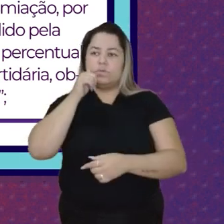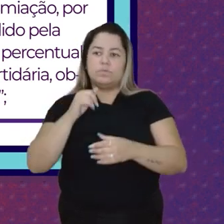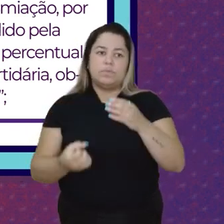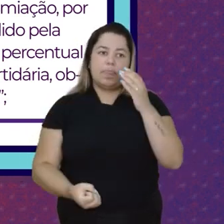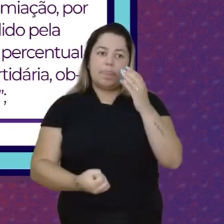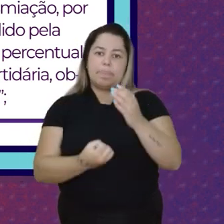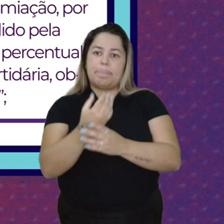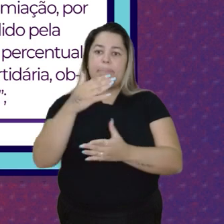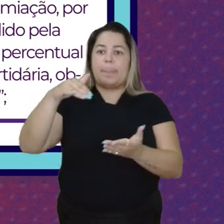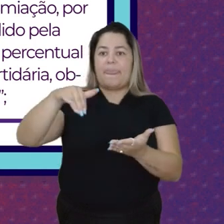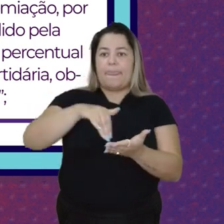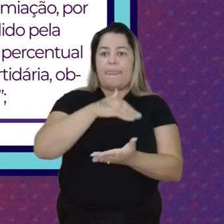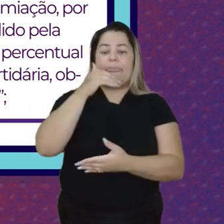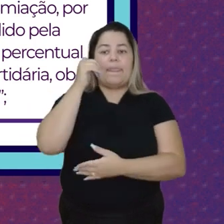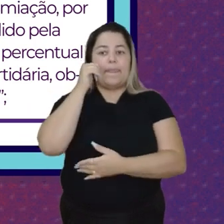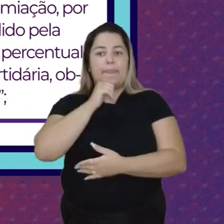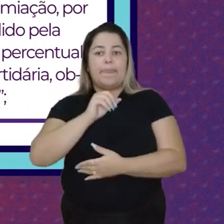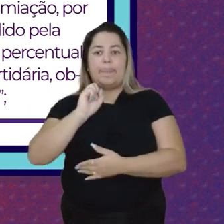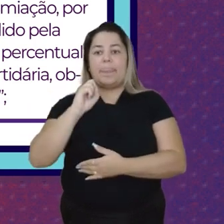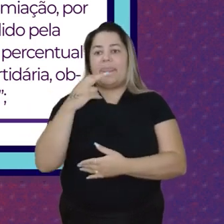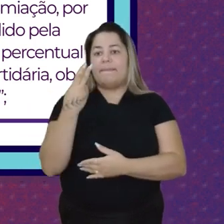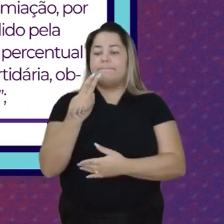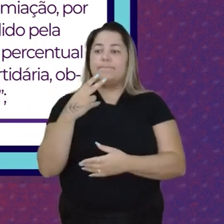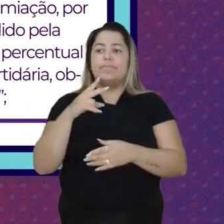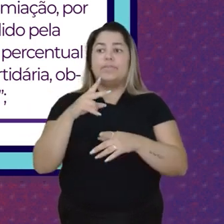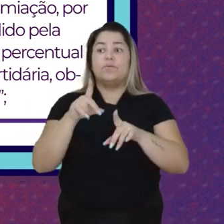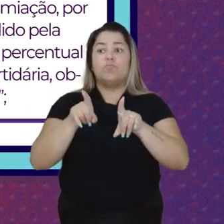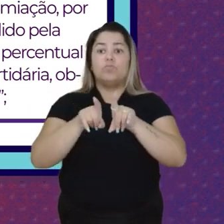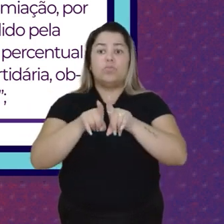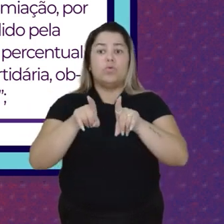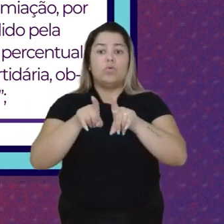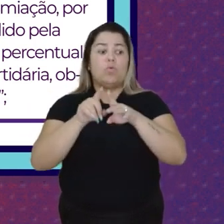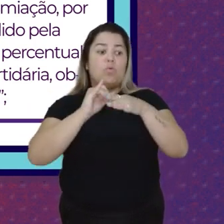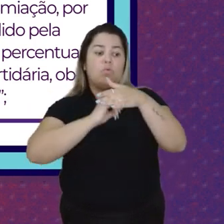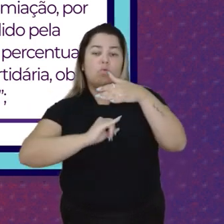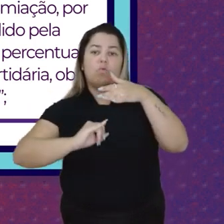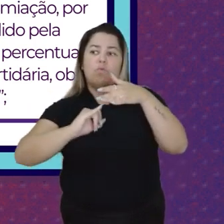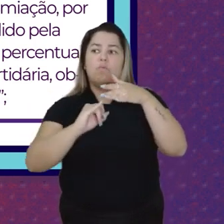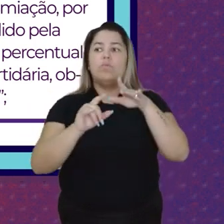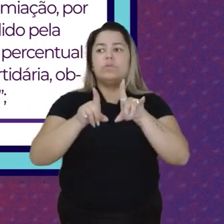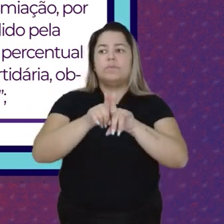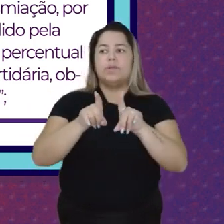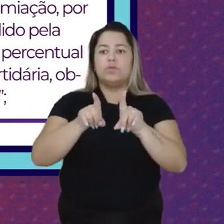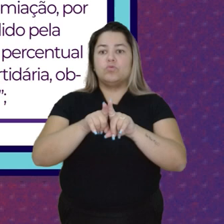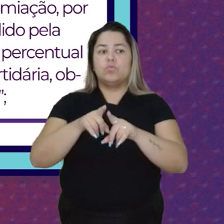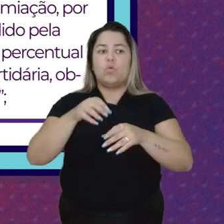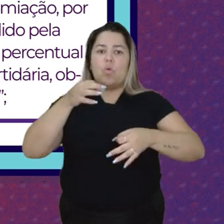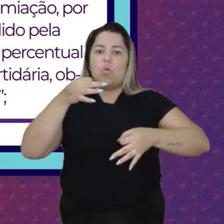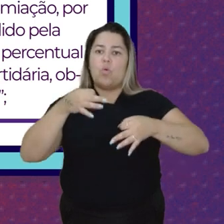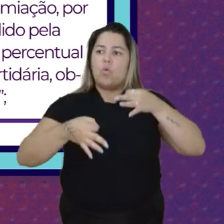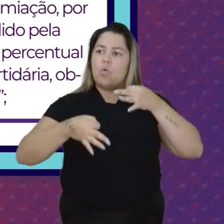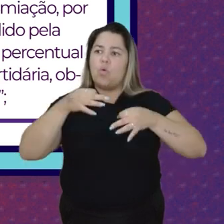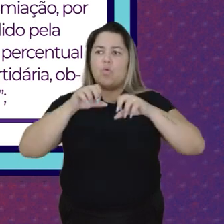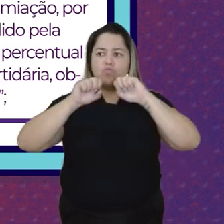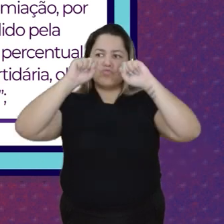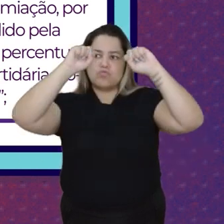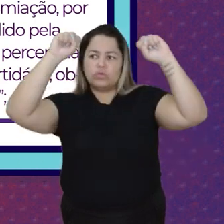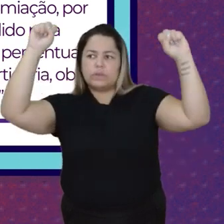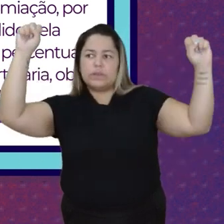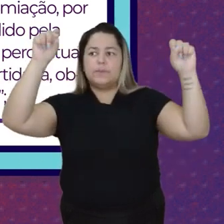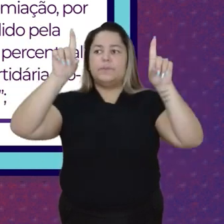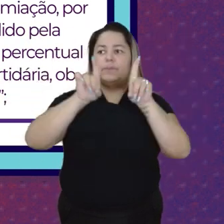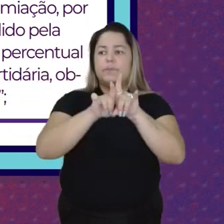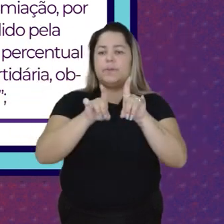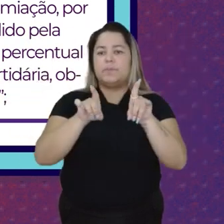pela Secretaria da Mulher ou, a critério da agremiação, por instituto com personalidade jurídica própria, presidido